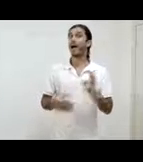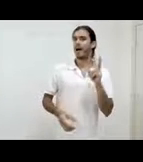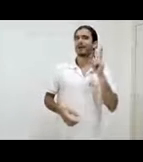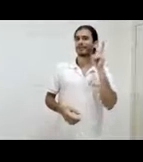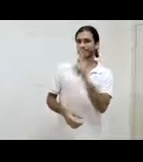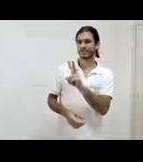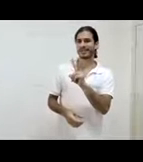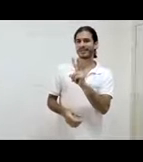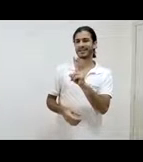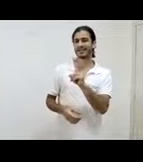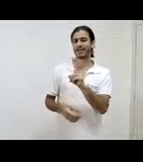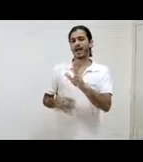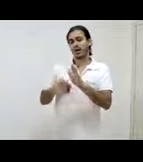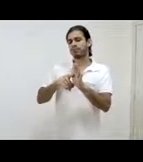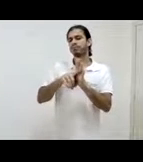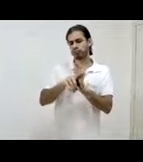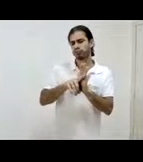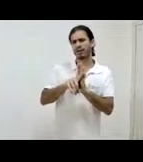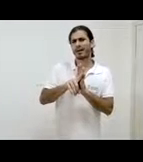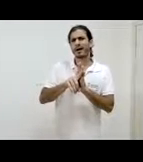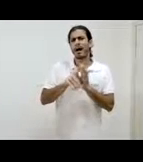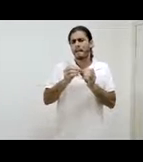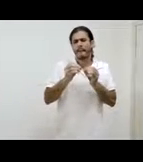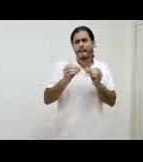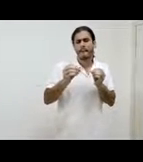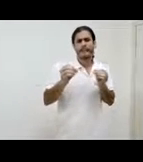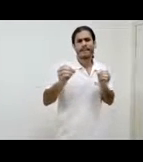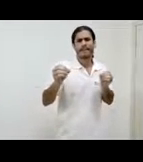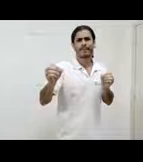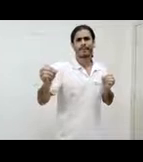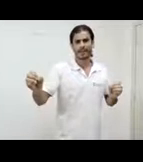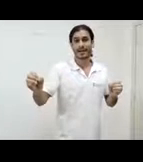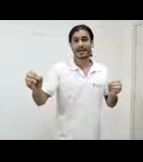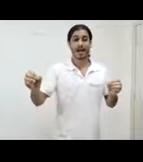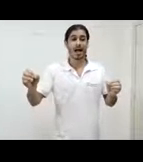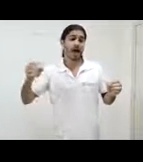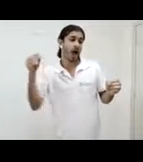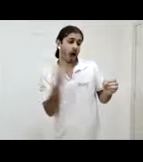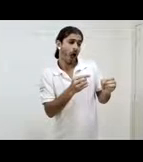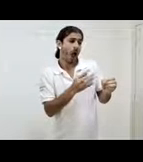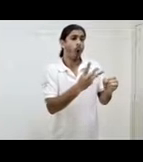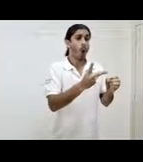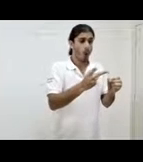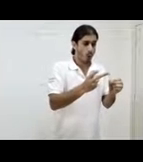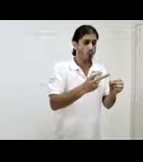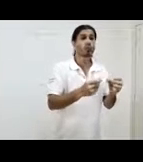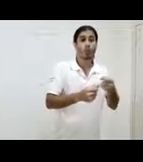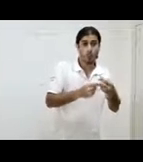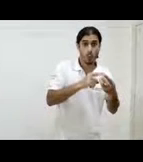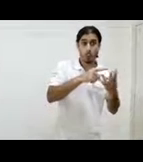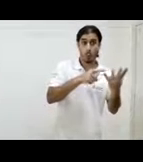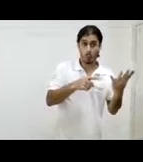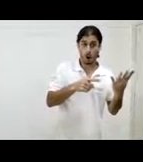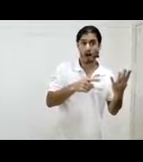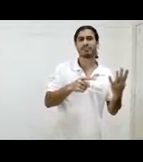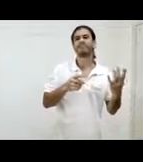então se denominou como quantidade, ou pesquisa qualitativa, e aqui eu trouxe um exemplo